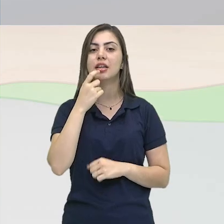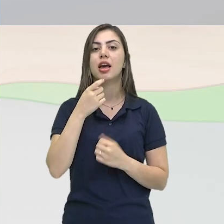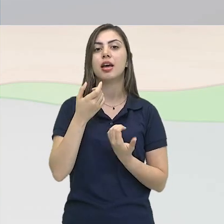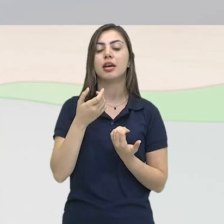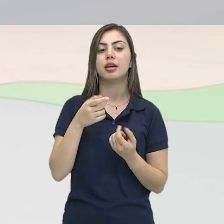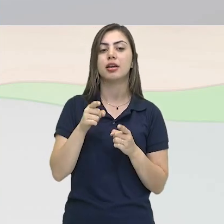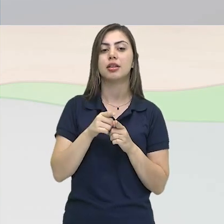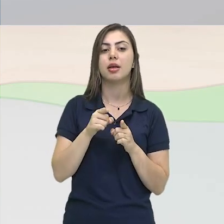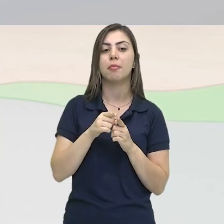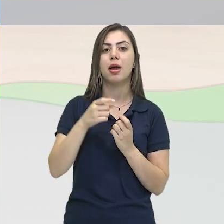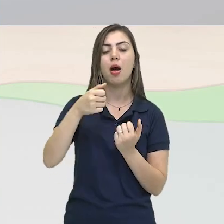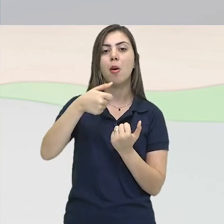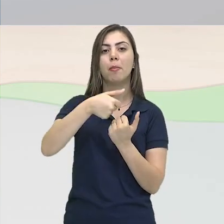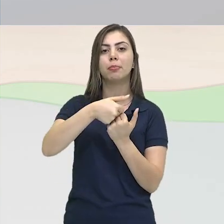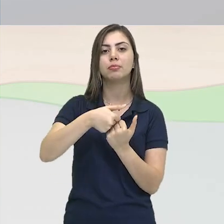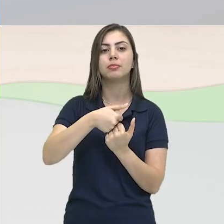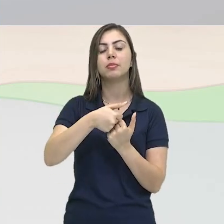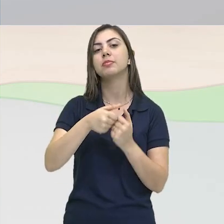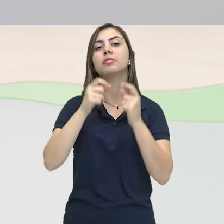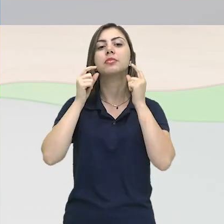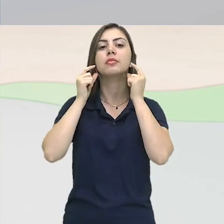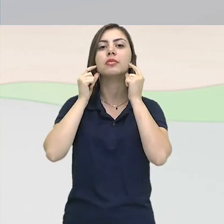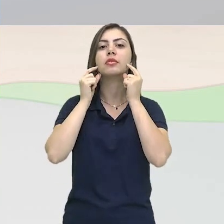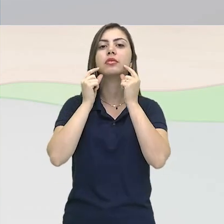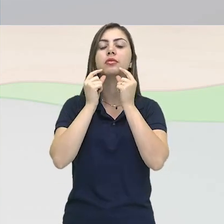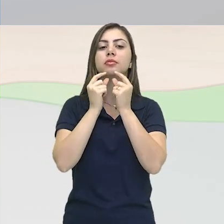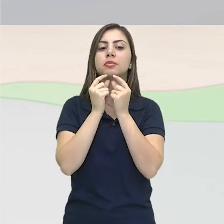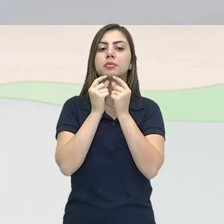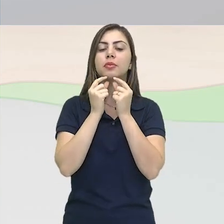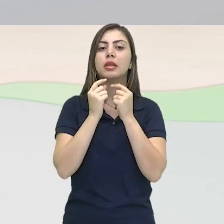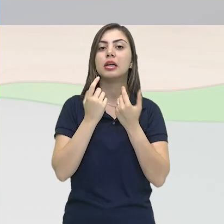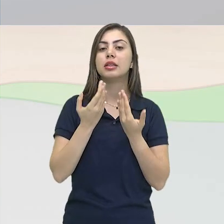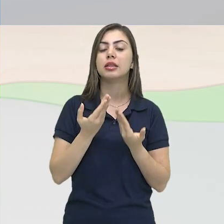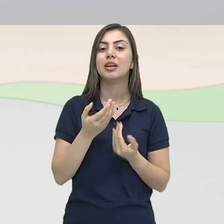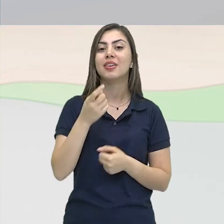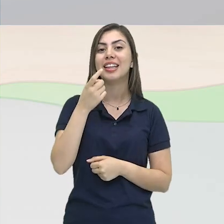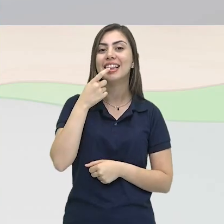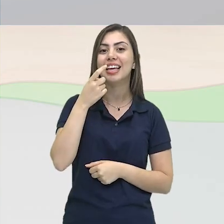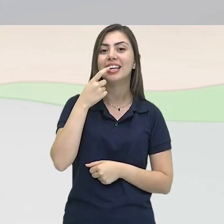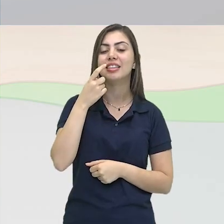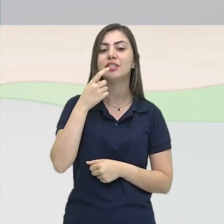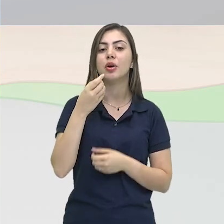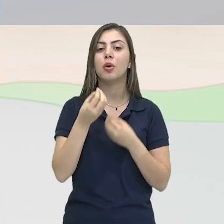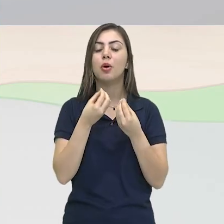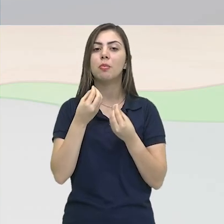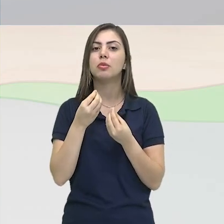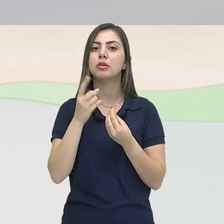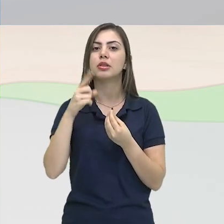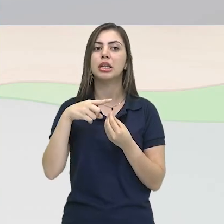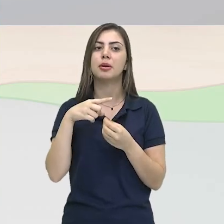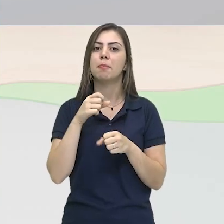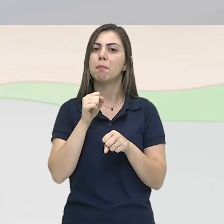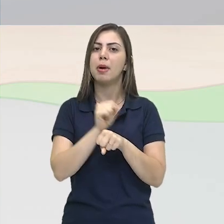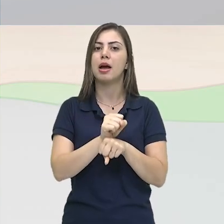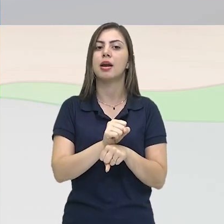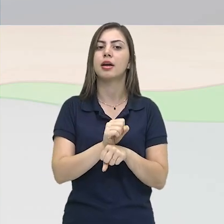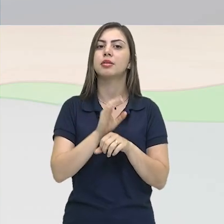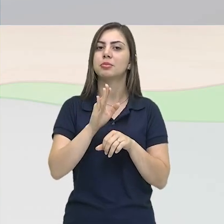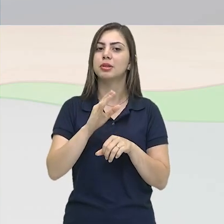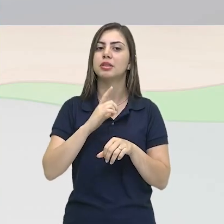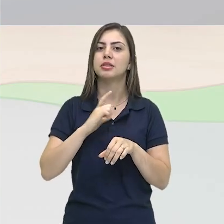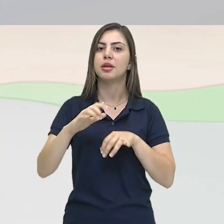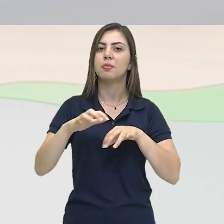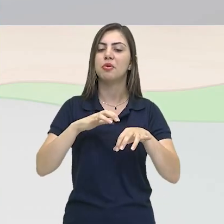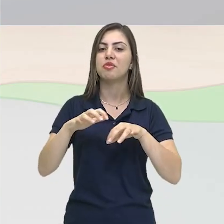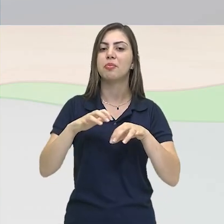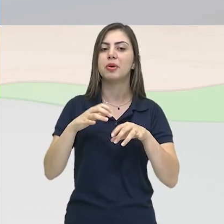Os nossos dentes, né, estão fixos aqui no nosso maxilar, contudo, eles têm uma